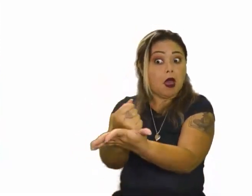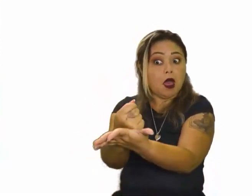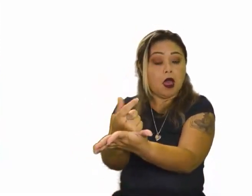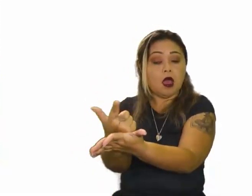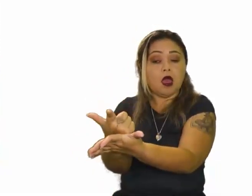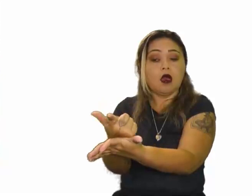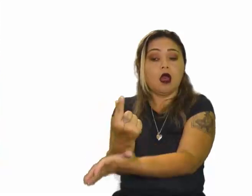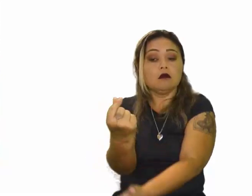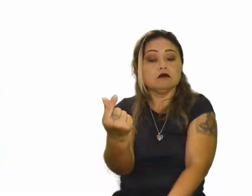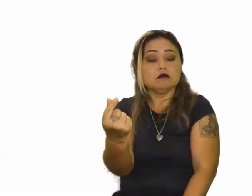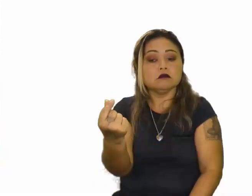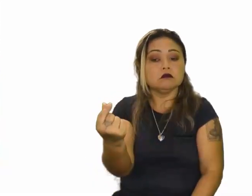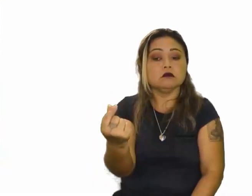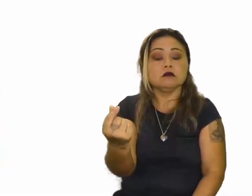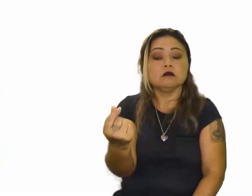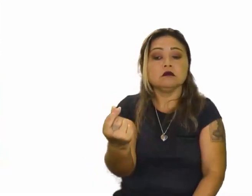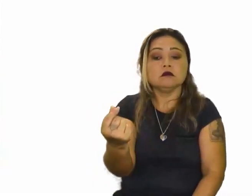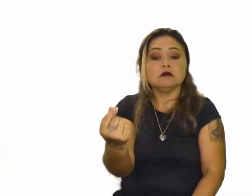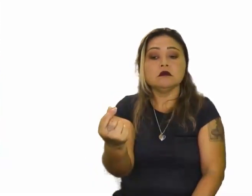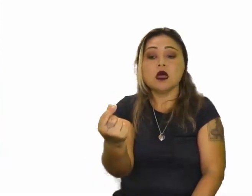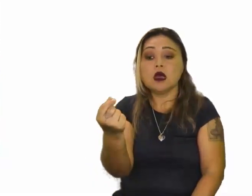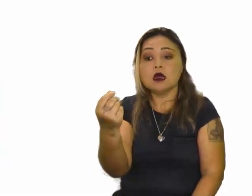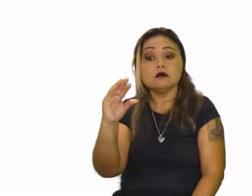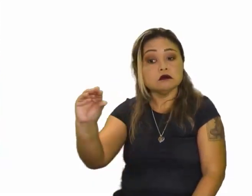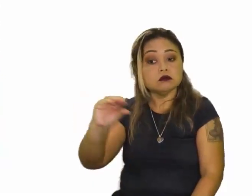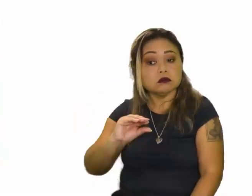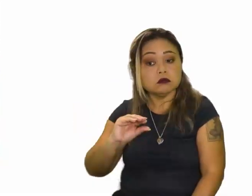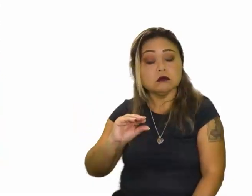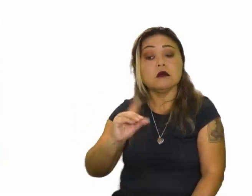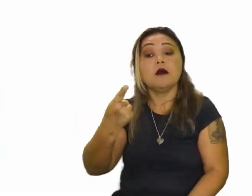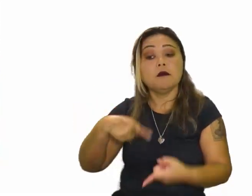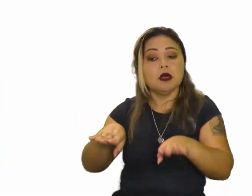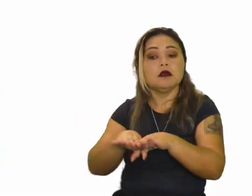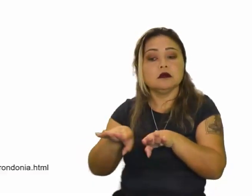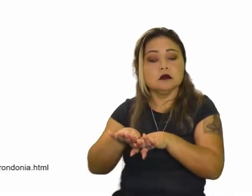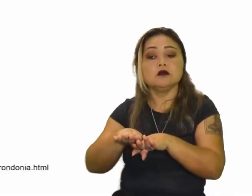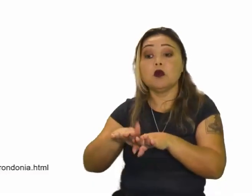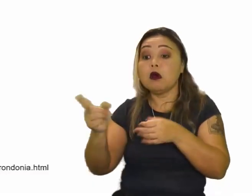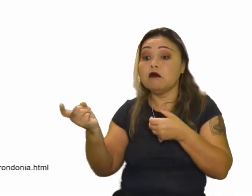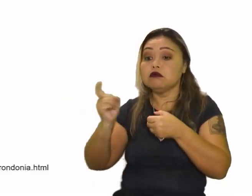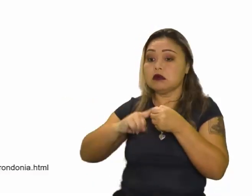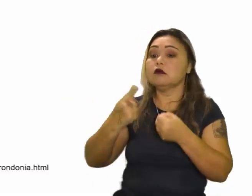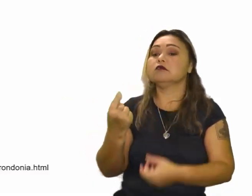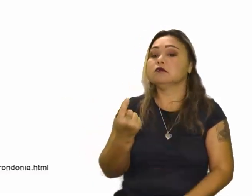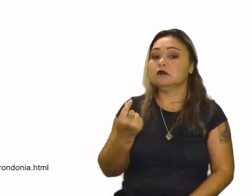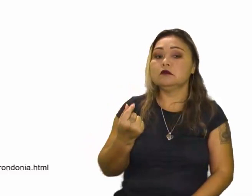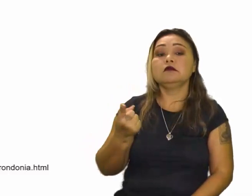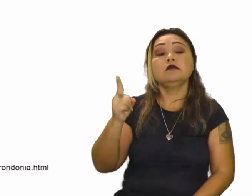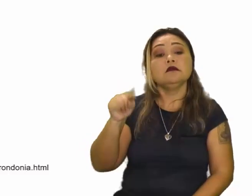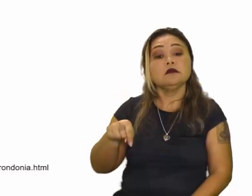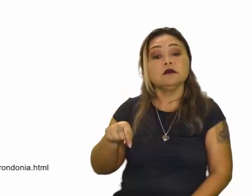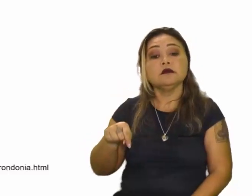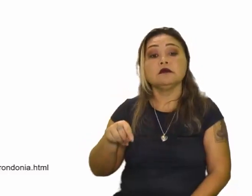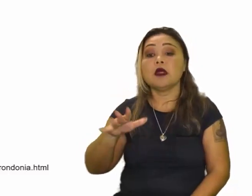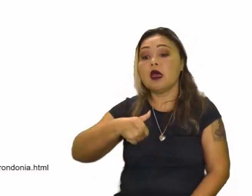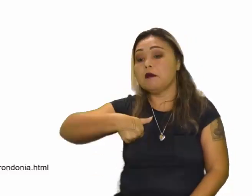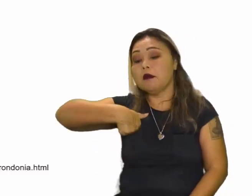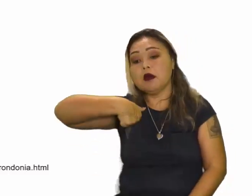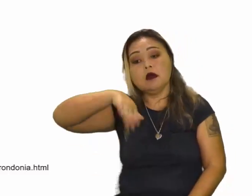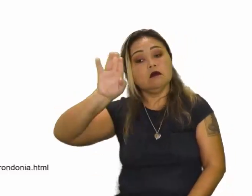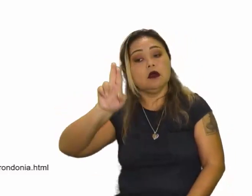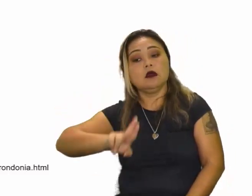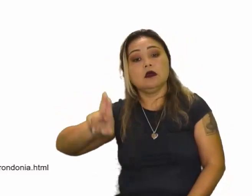Um capital que você investe, mas também você tem um retorno financeiro. Dentre as